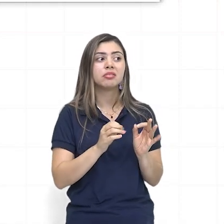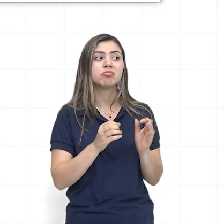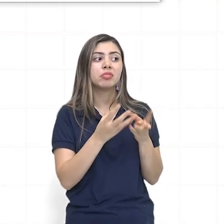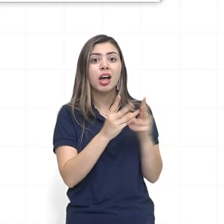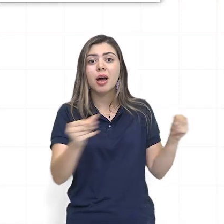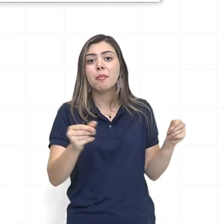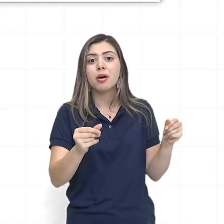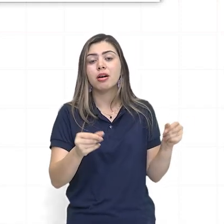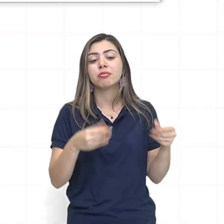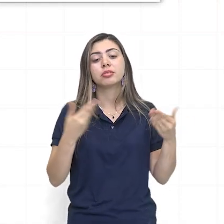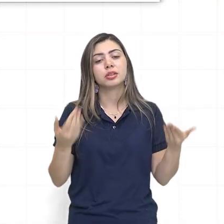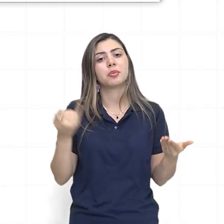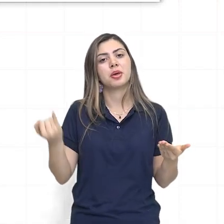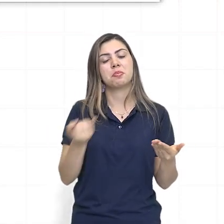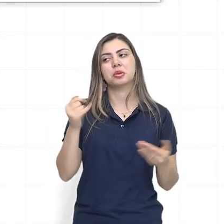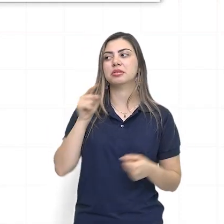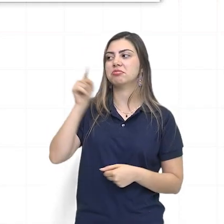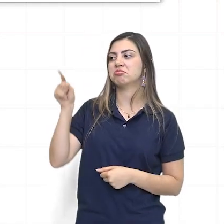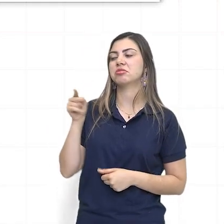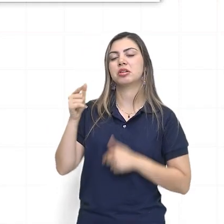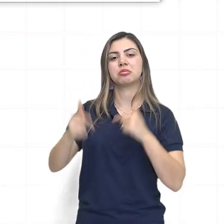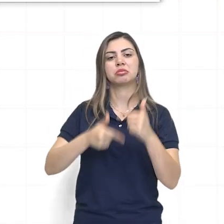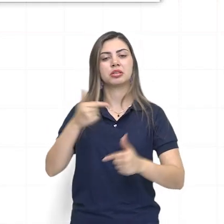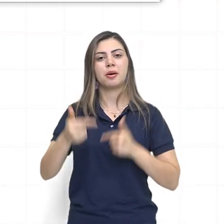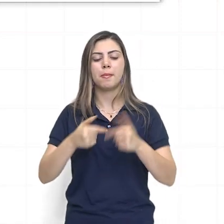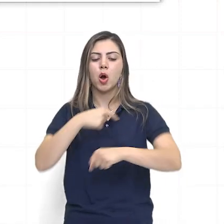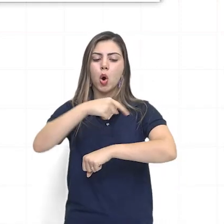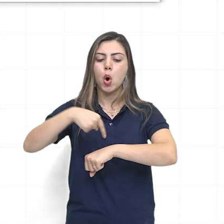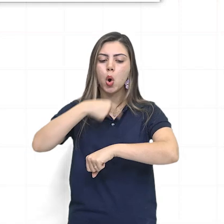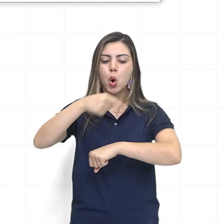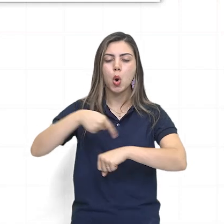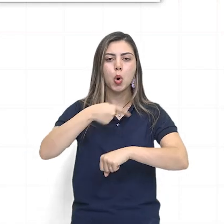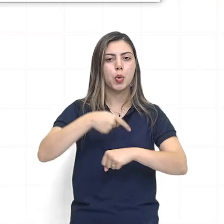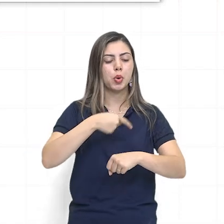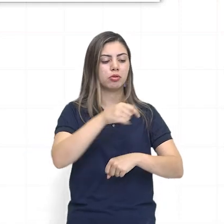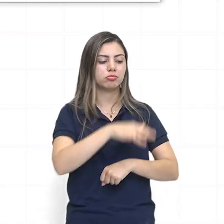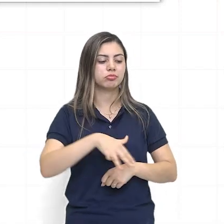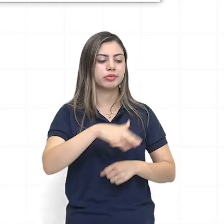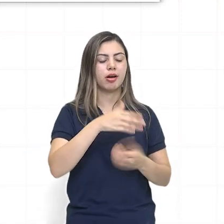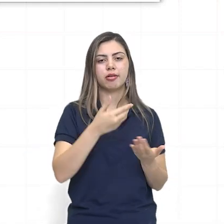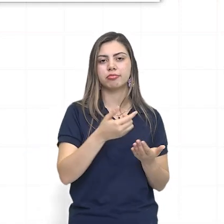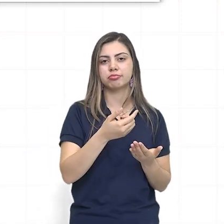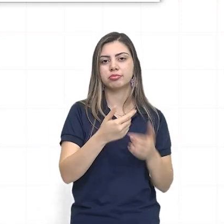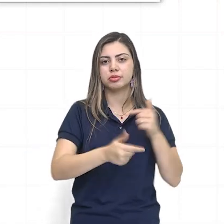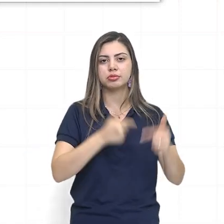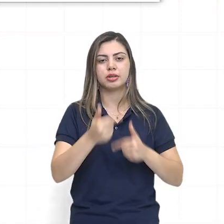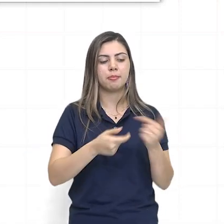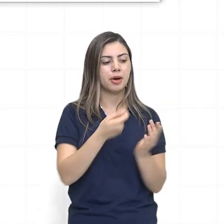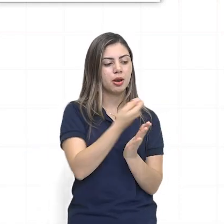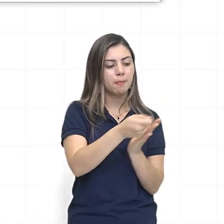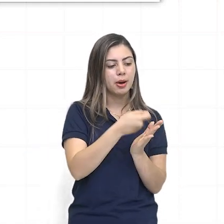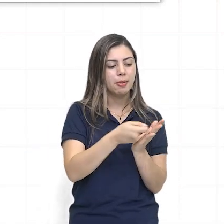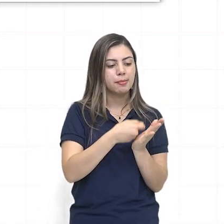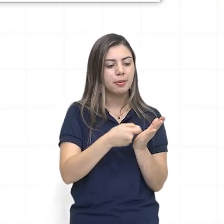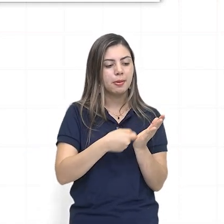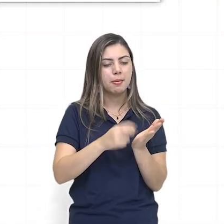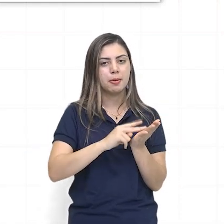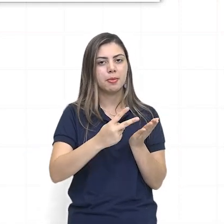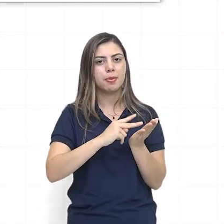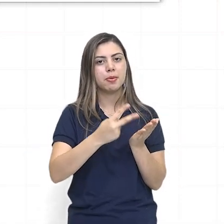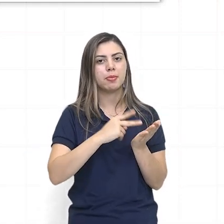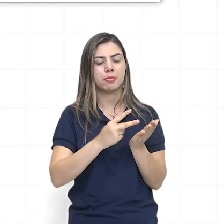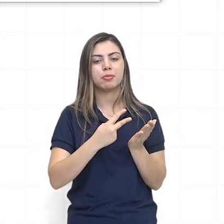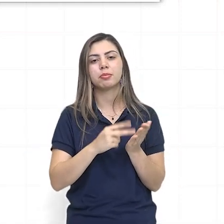importância desse trabalho manual aí, né, de dedicar horas, então, para essa parte, tá? De, então, preservar essas obras